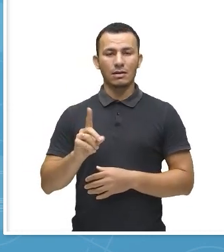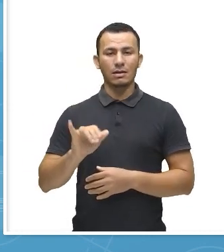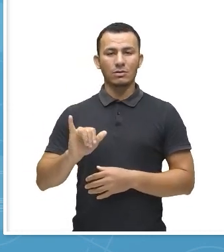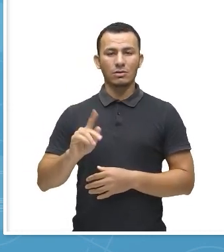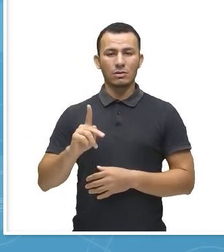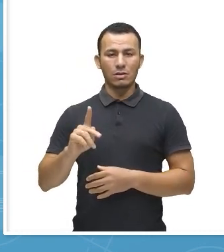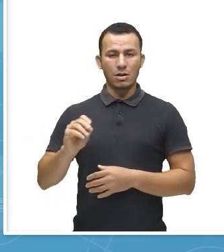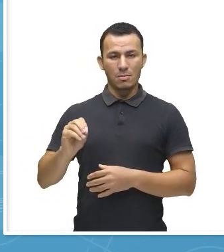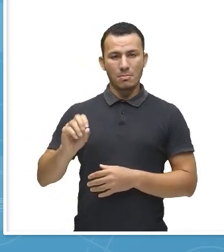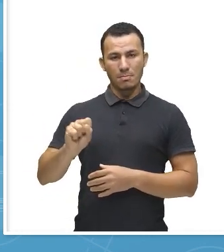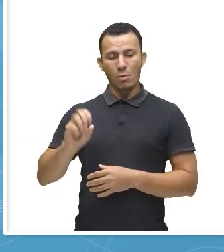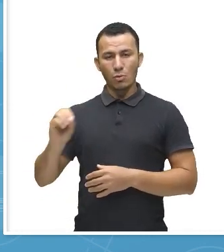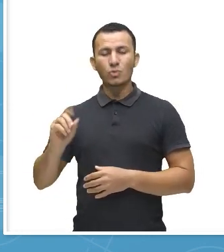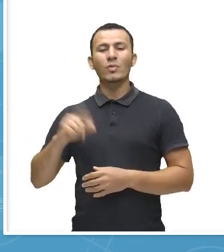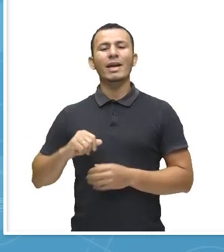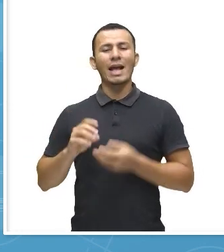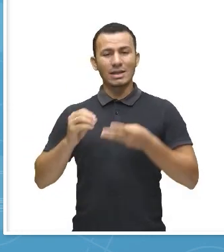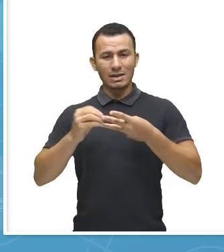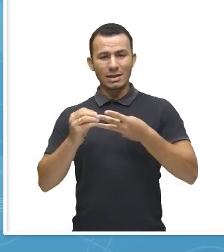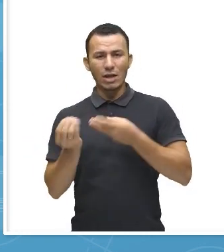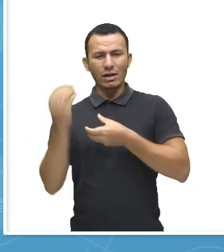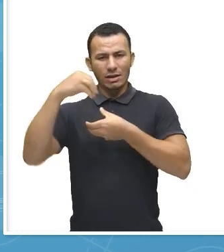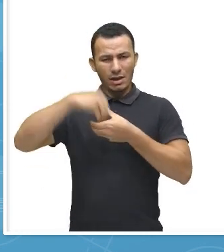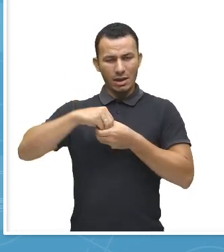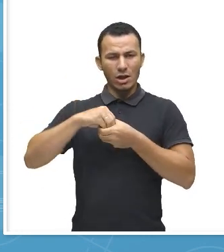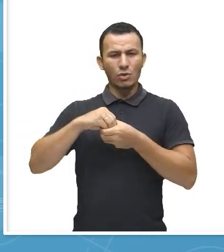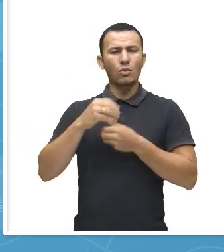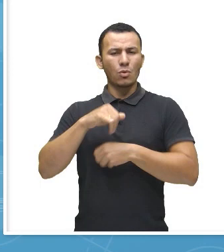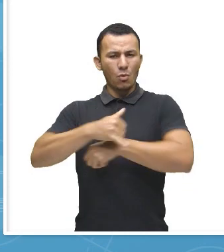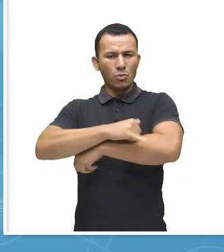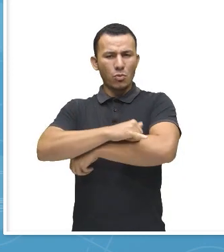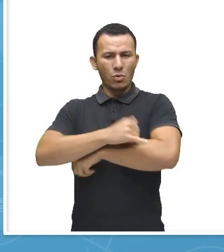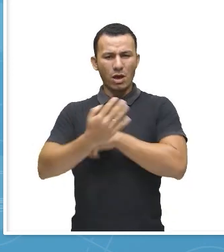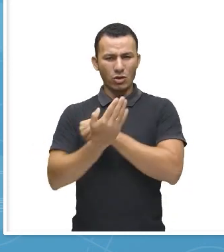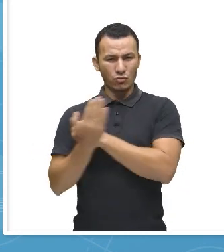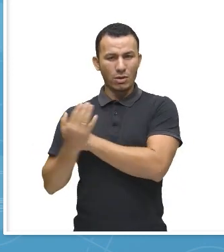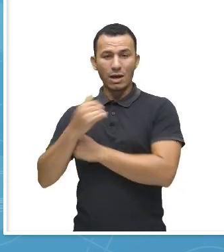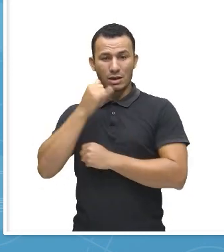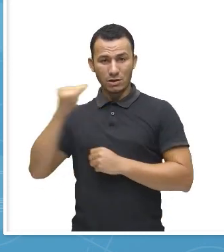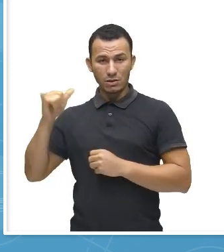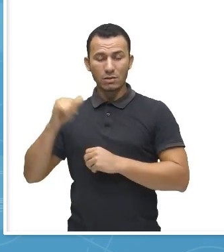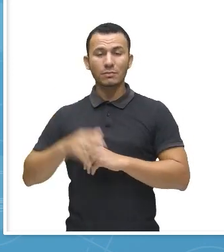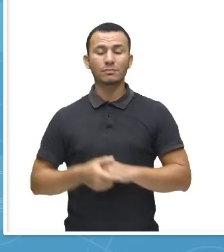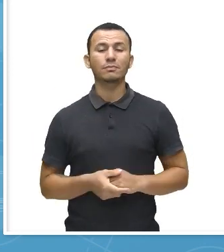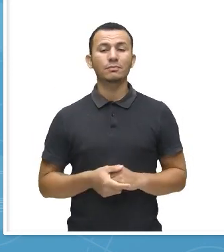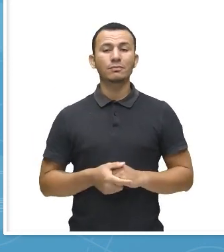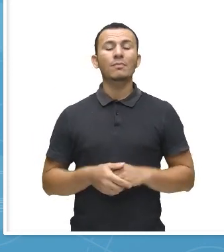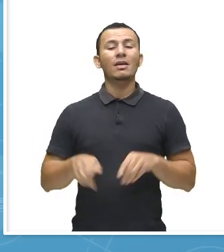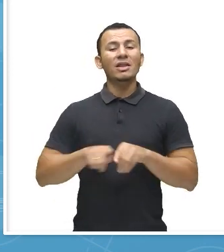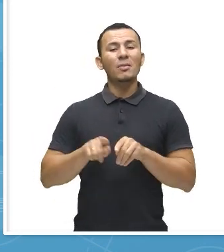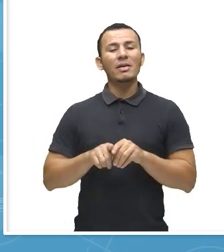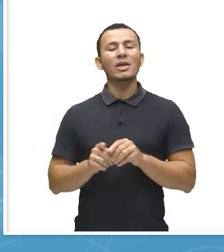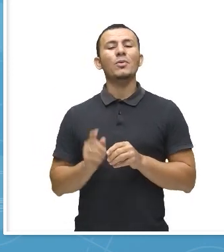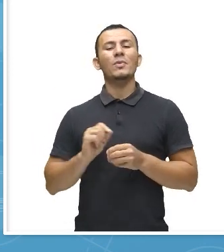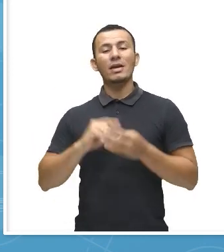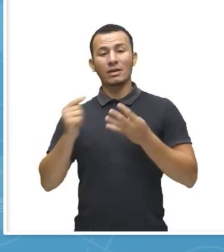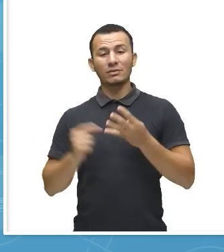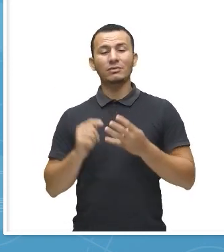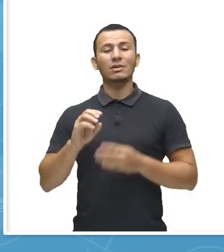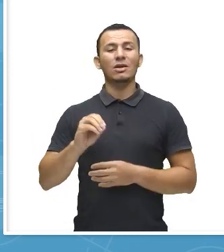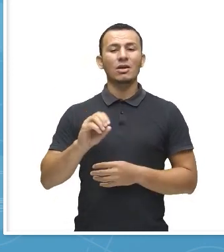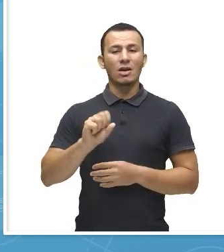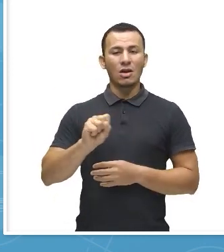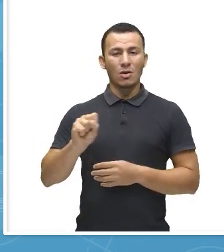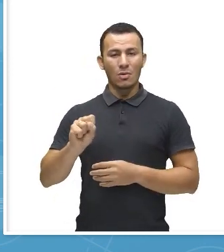rico aí em células de gordura. E o tecido ósseo, que é o que vai formar os ossos. Então, nesse esquema, a